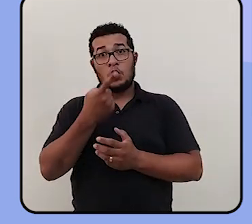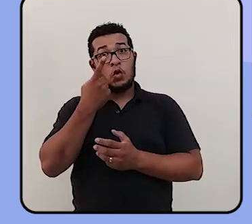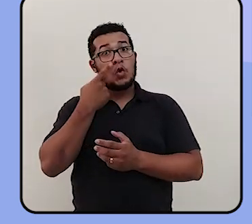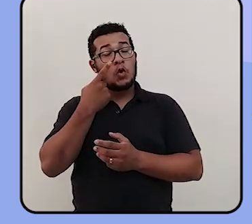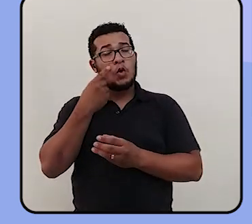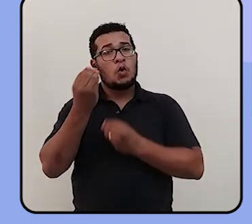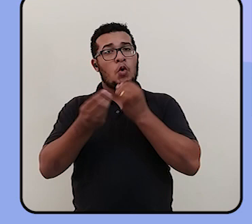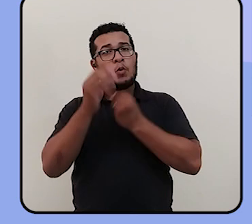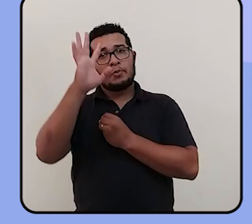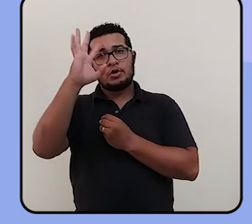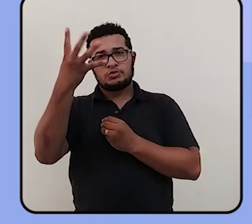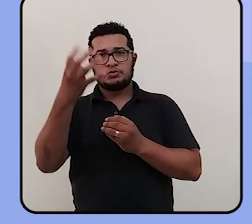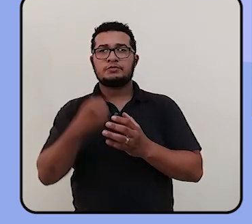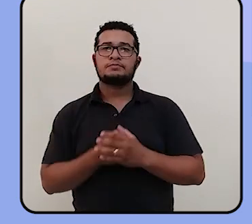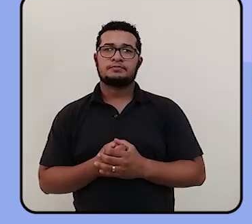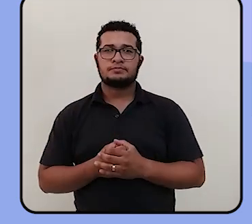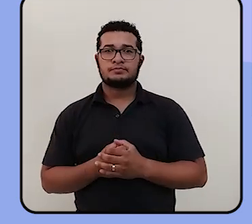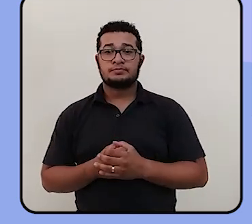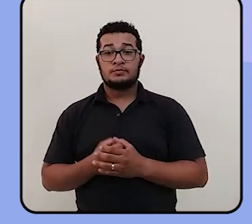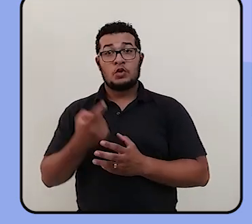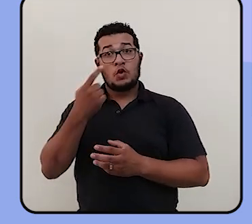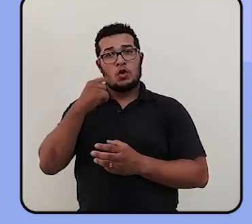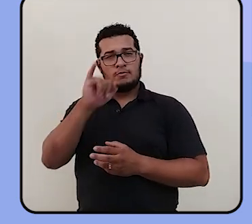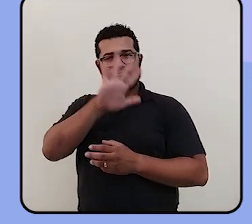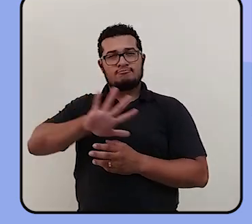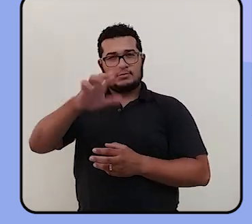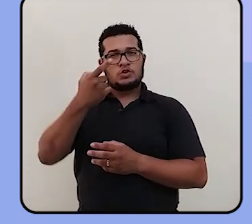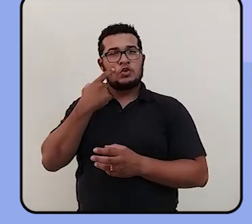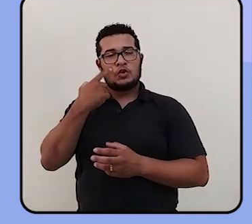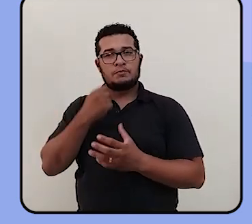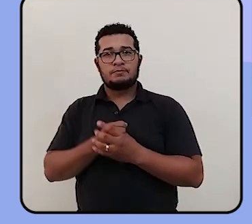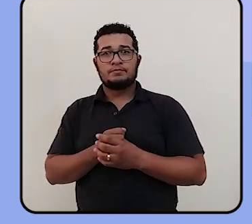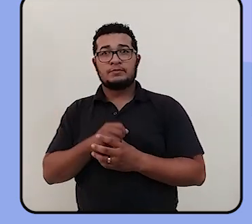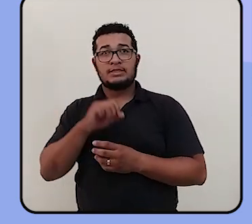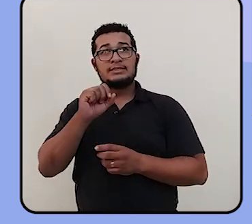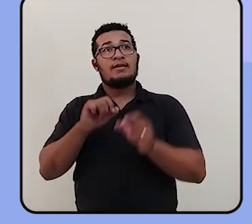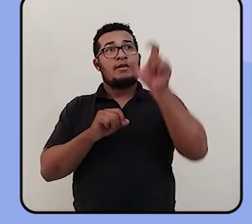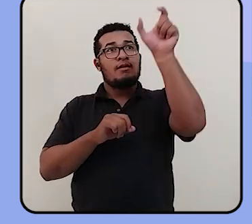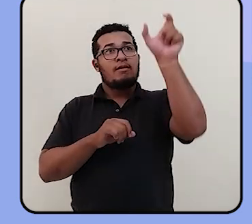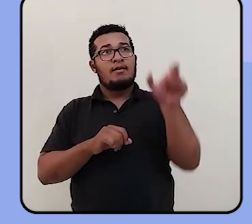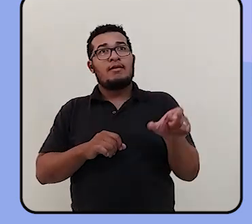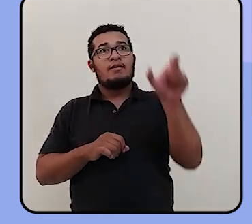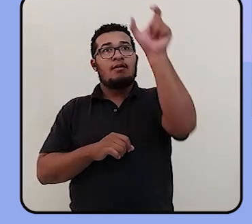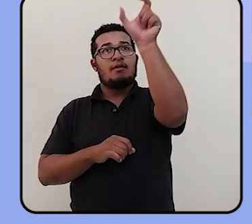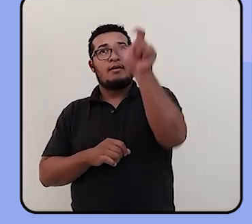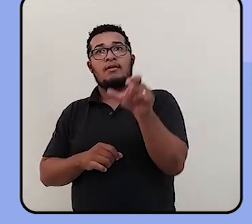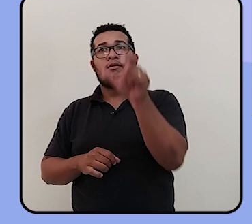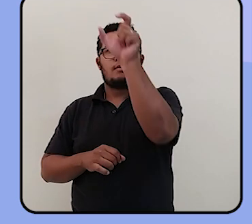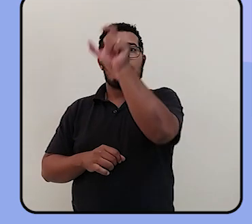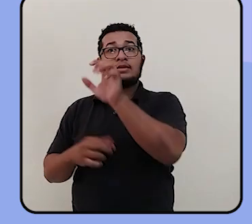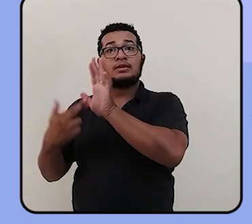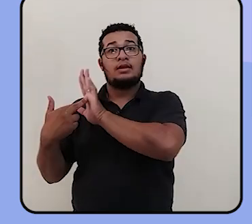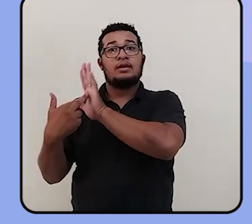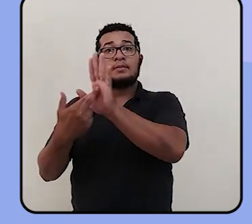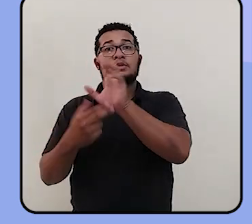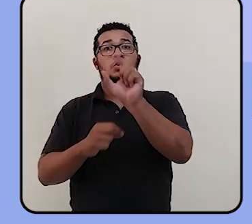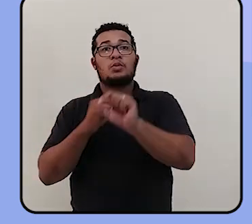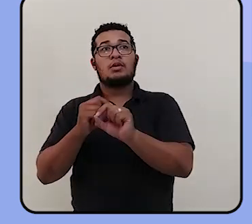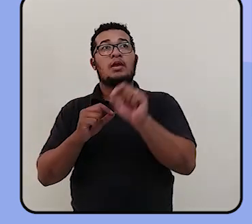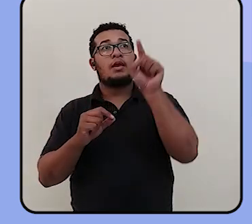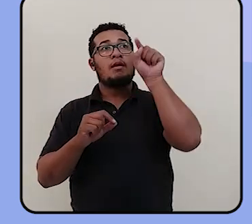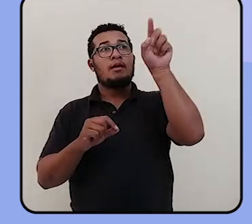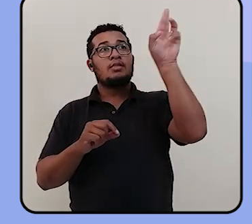vai resolver isso daí? Olha esse esquema. Para cada coluna, você vai representar como